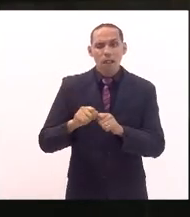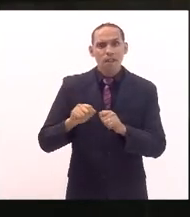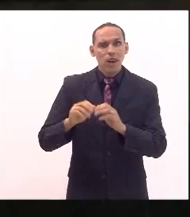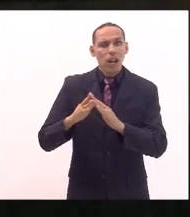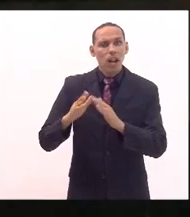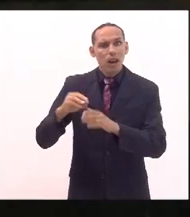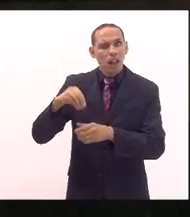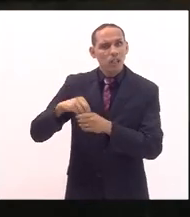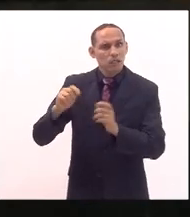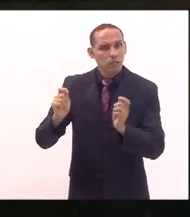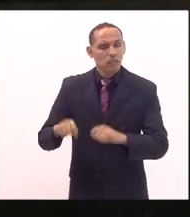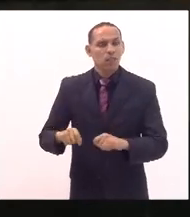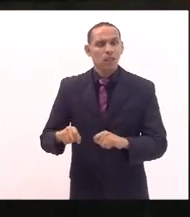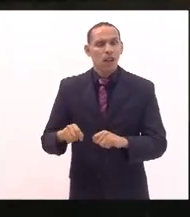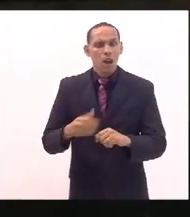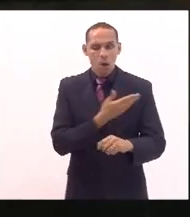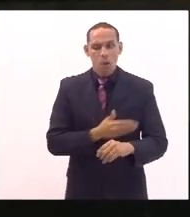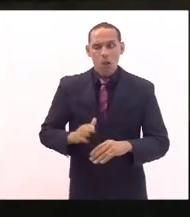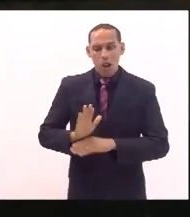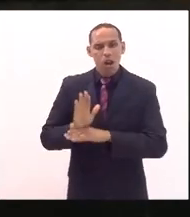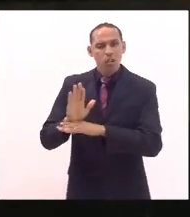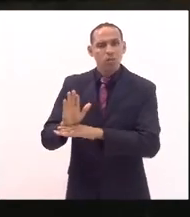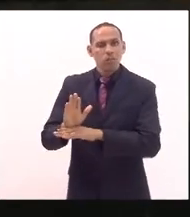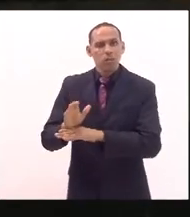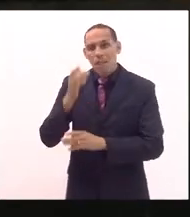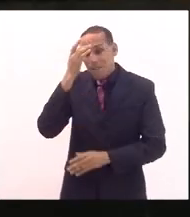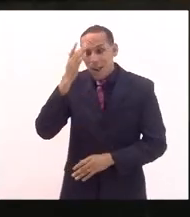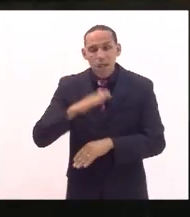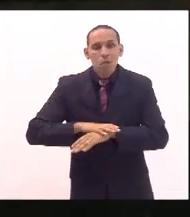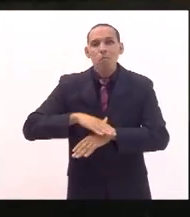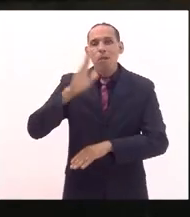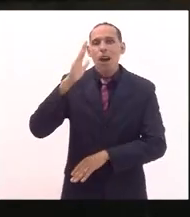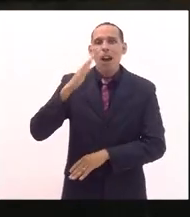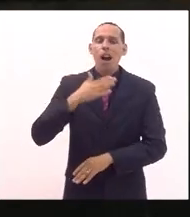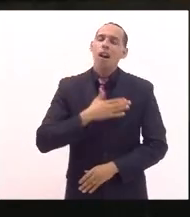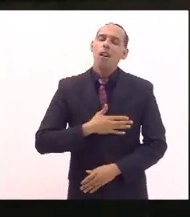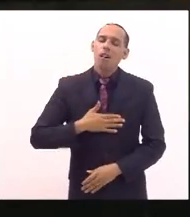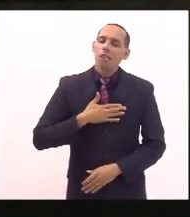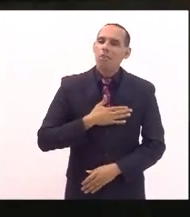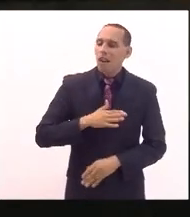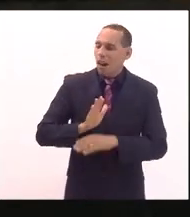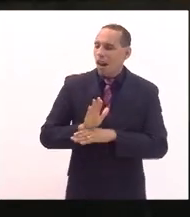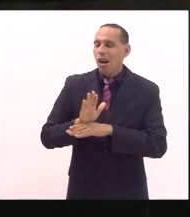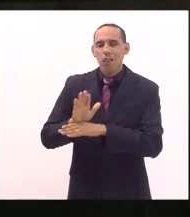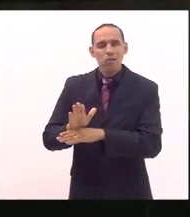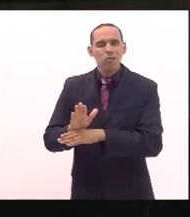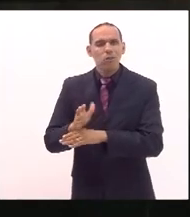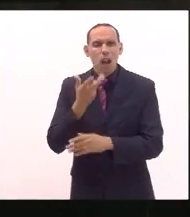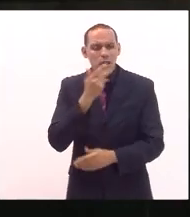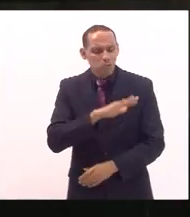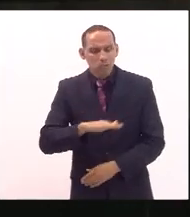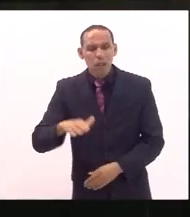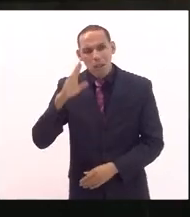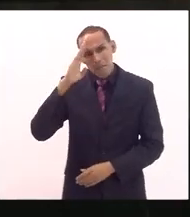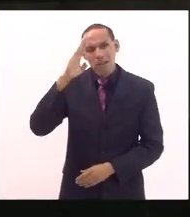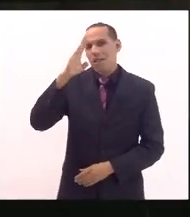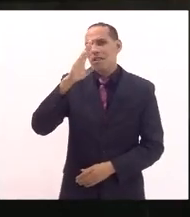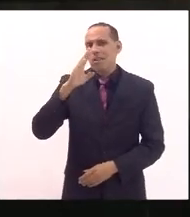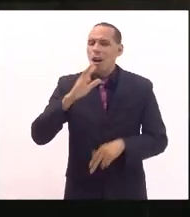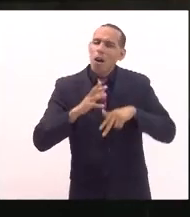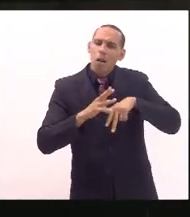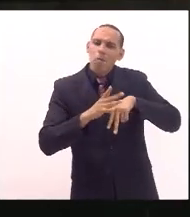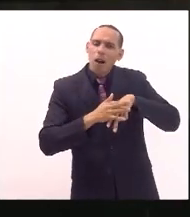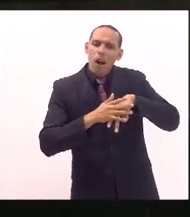tá um governo ajudando vai ser mais confortável para o paciente para as crianças principalmente